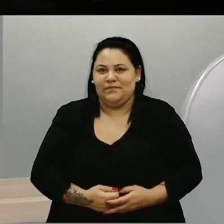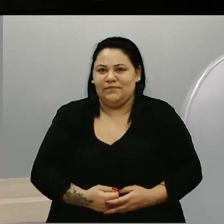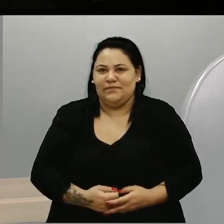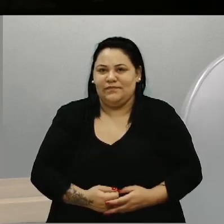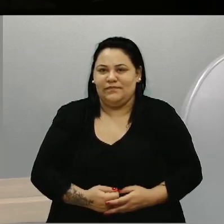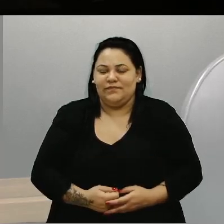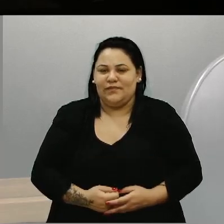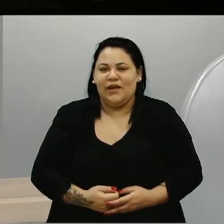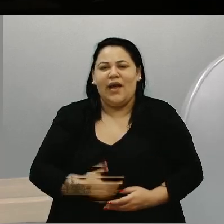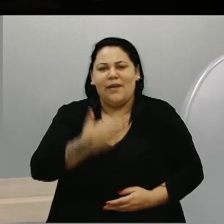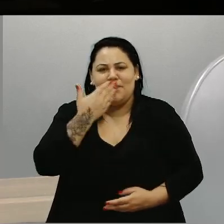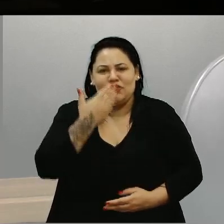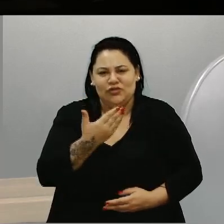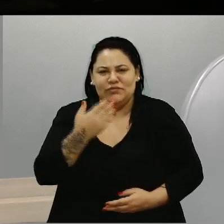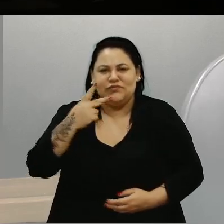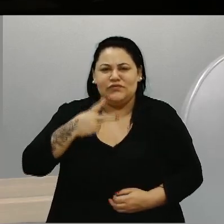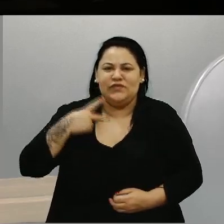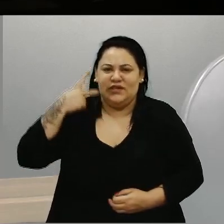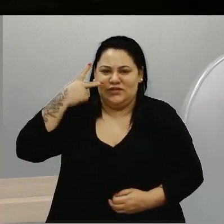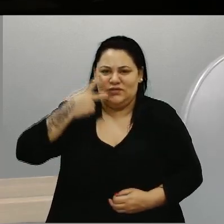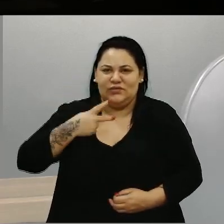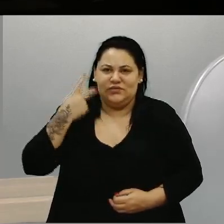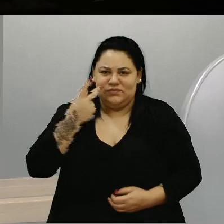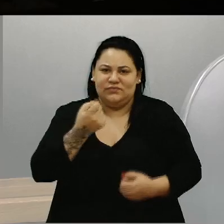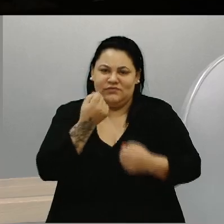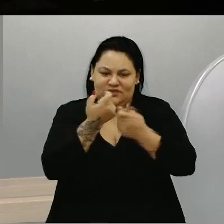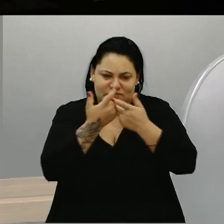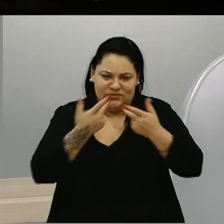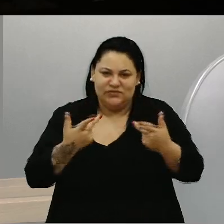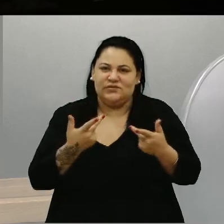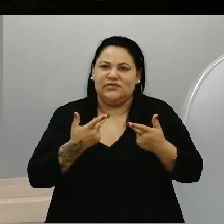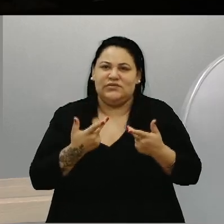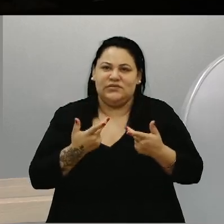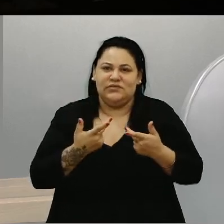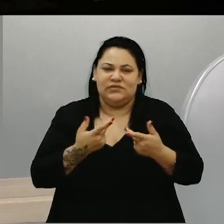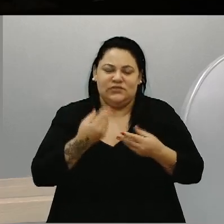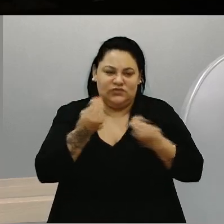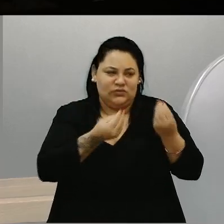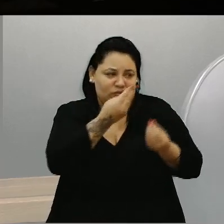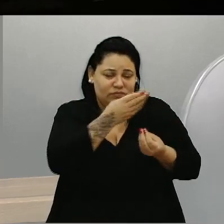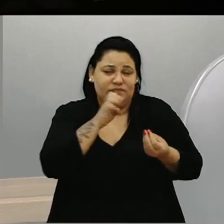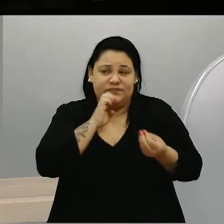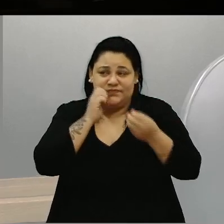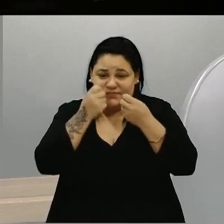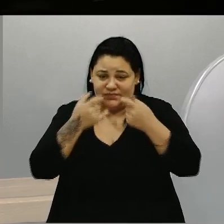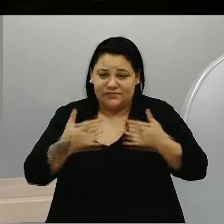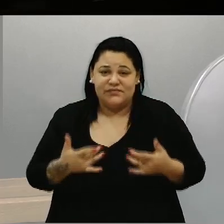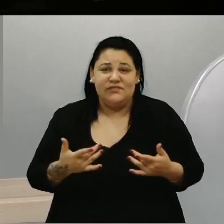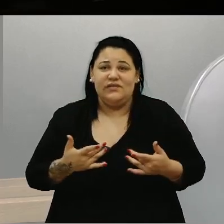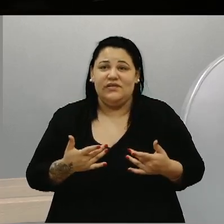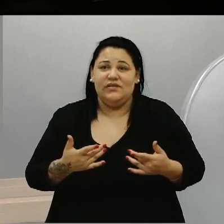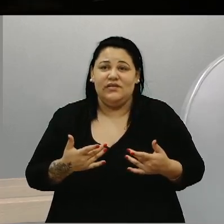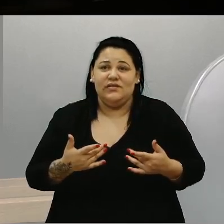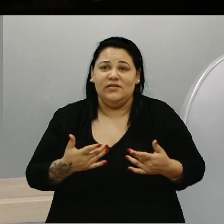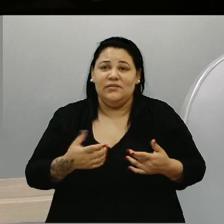ter que recorrer para um vereador e pedir uma coisa, como se disse, né, como a vereadora Estela falou,